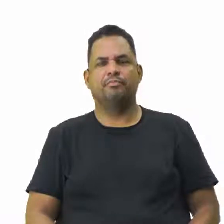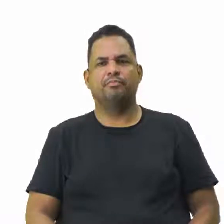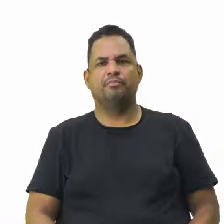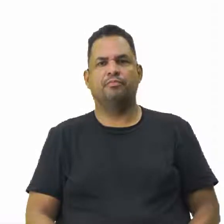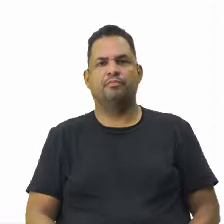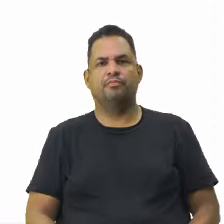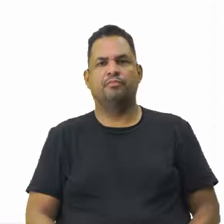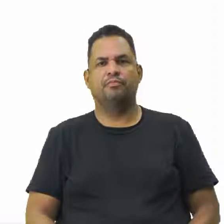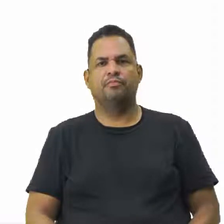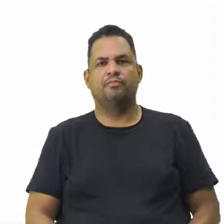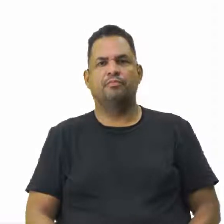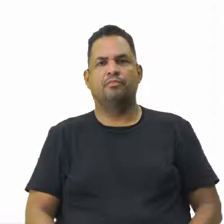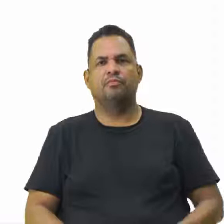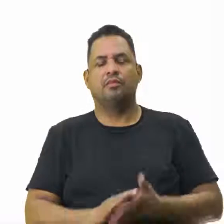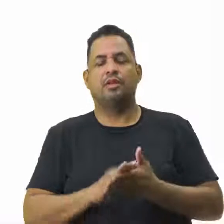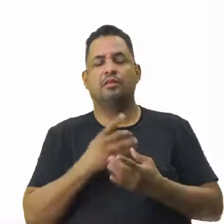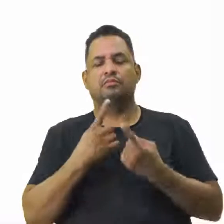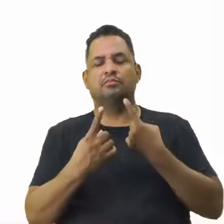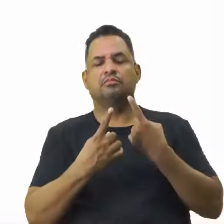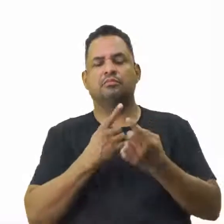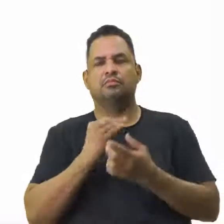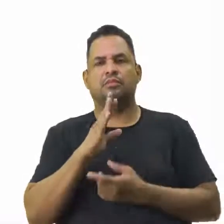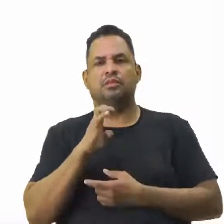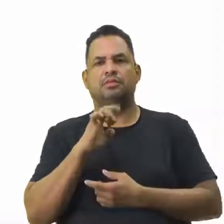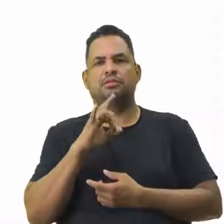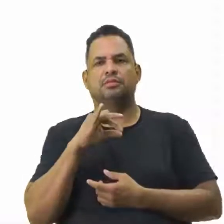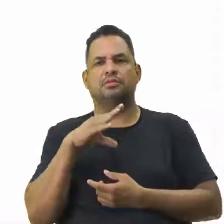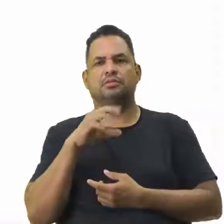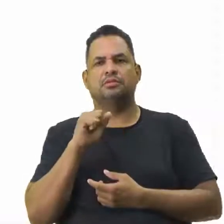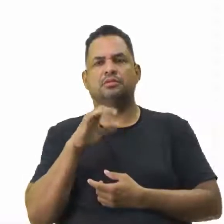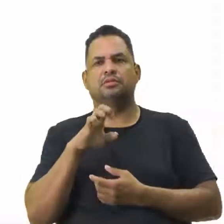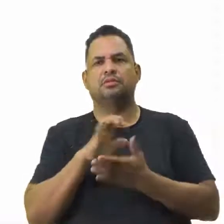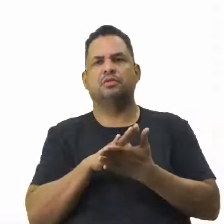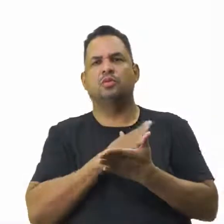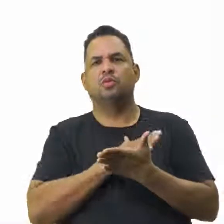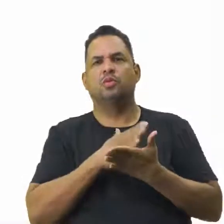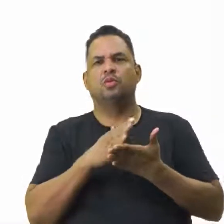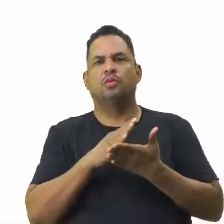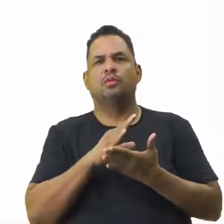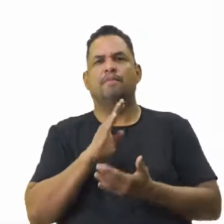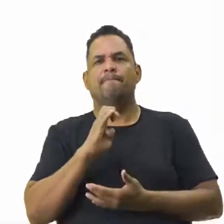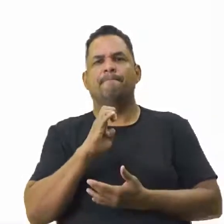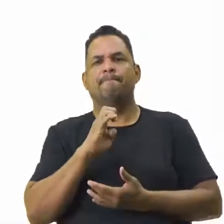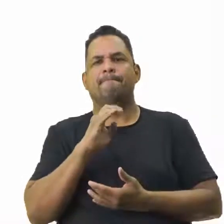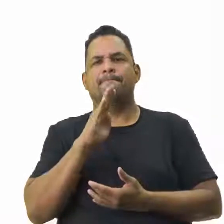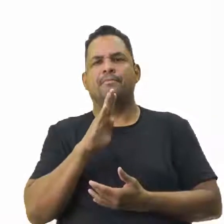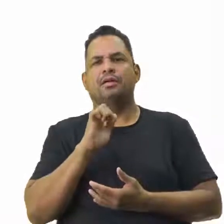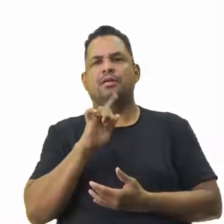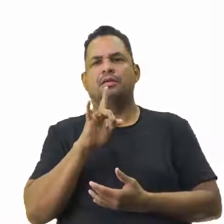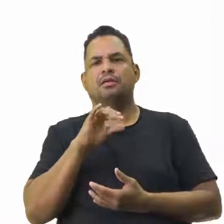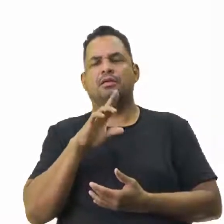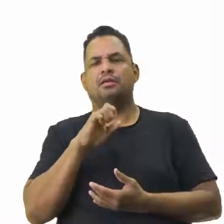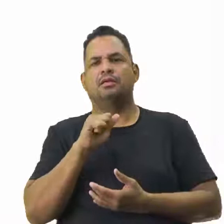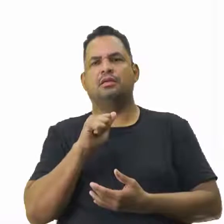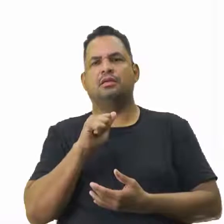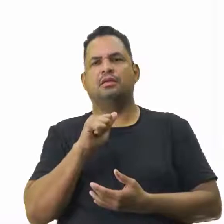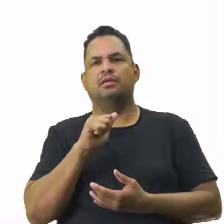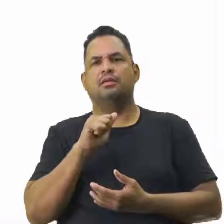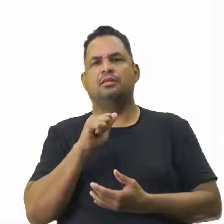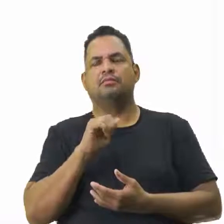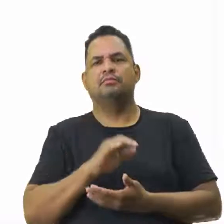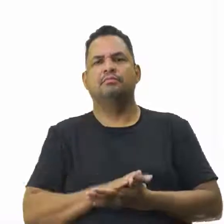A Transamazônica, ela começa aqui, ó, em Bahia, na Paraíba, desculpa, Bahia